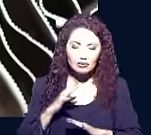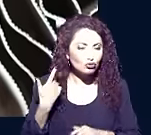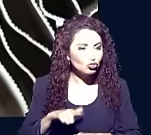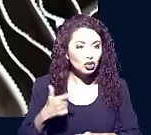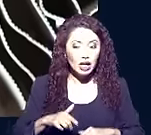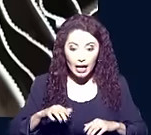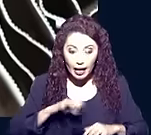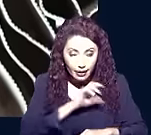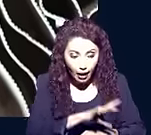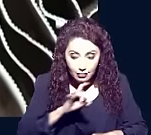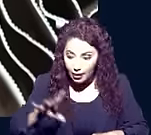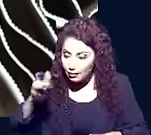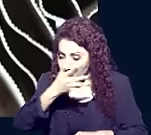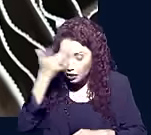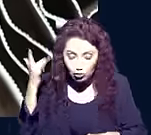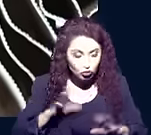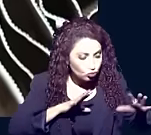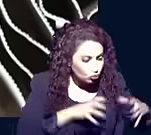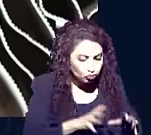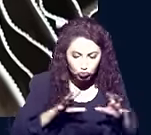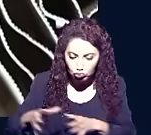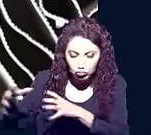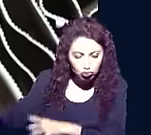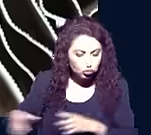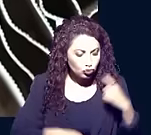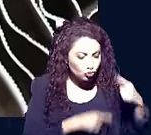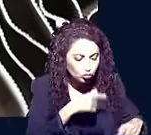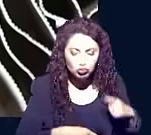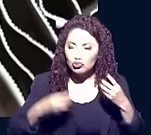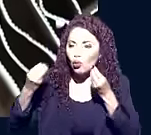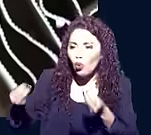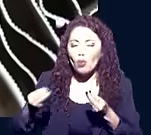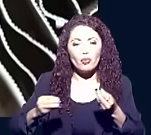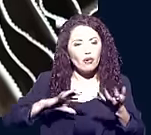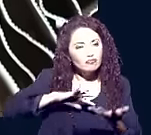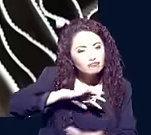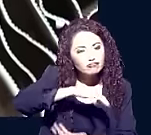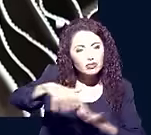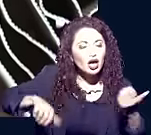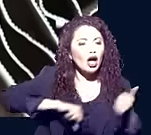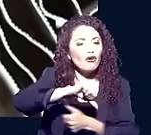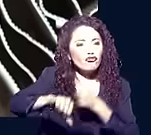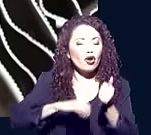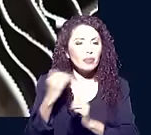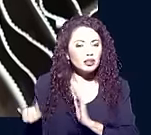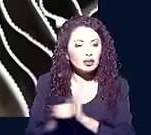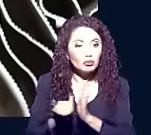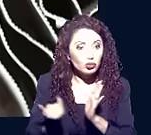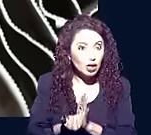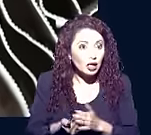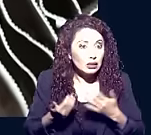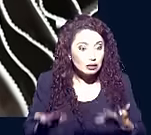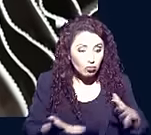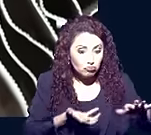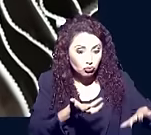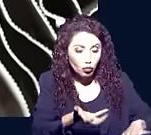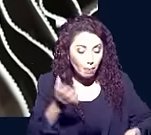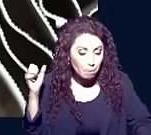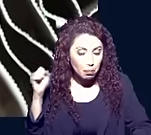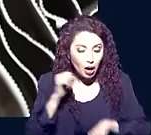nas suas bancadas com o relator com o governo com todo mundo reforma tributária então quando o congresso para para